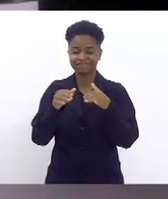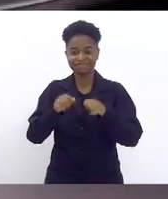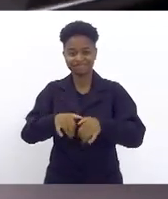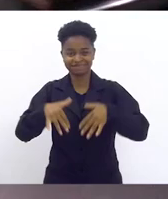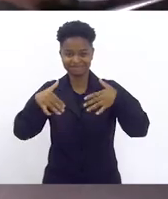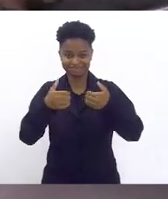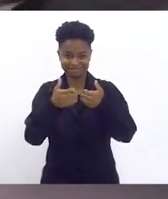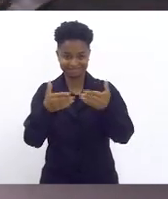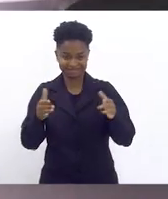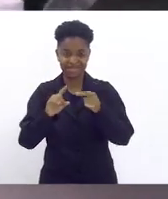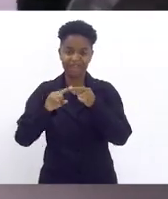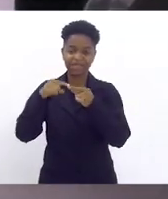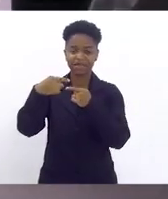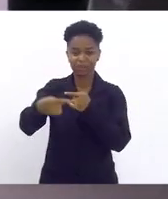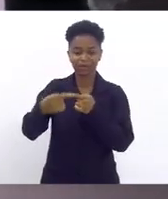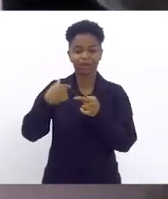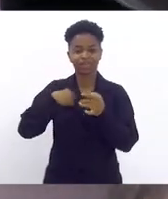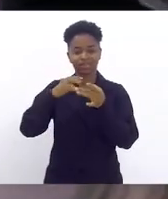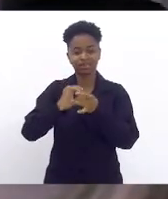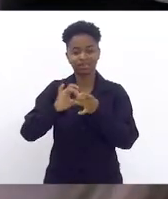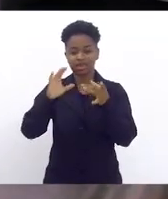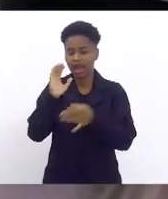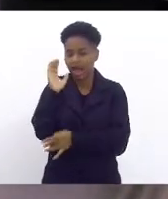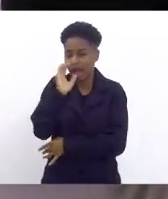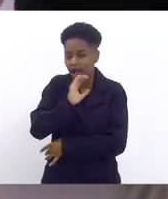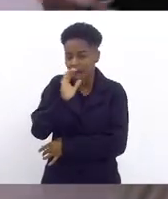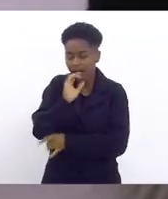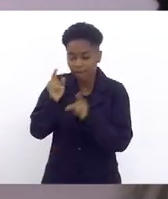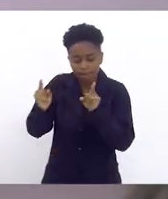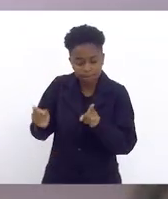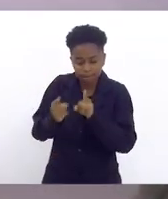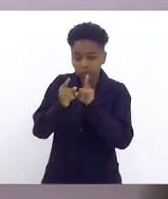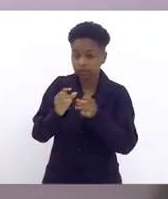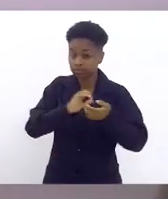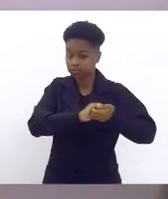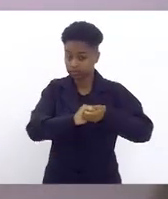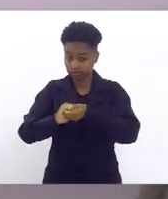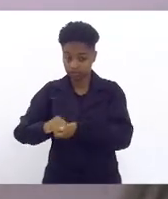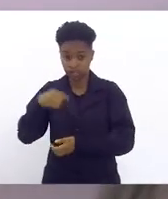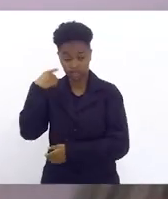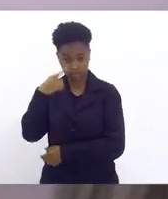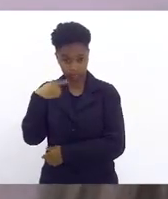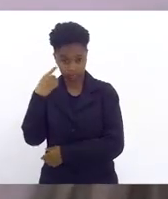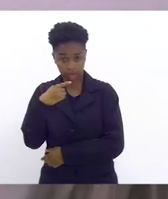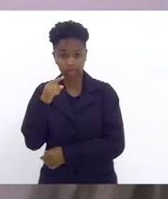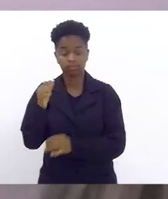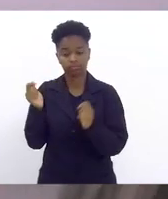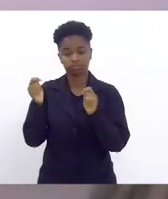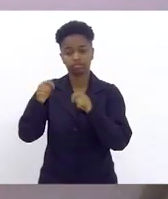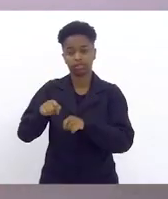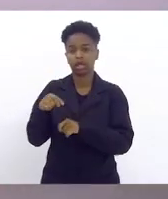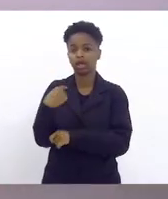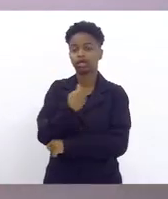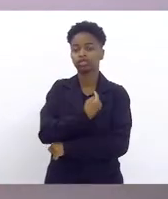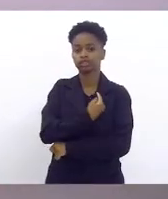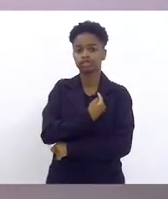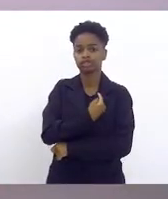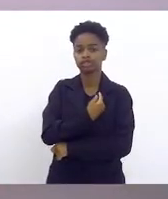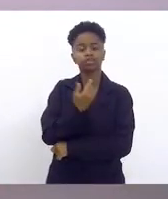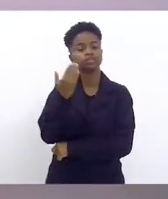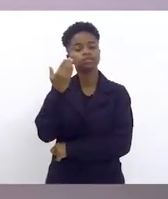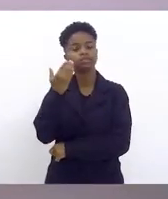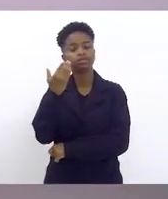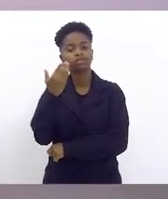e em seguida vou passar por uma brevíssima saudação do senhor dos deputados para que nós possamos aí ouvir